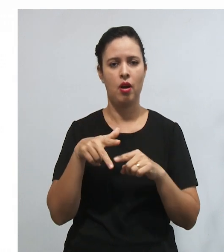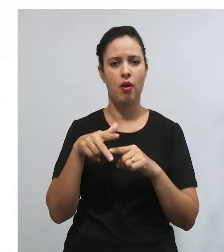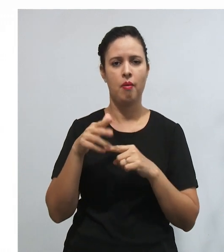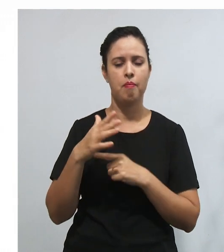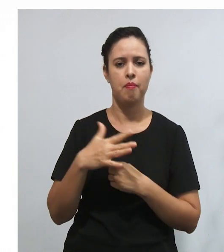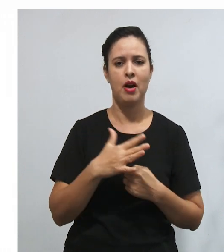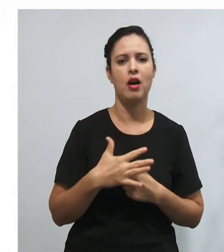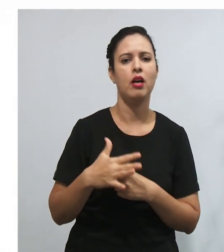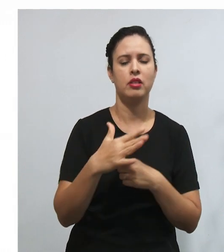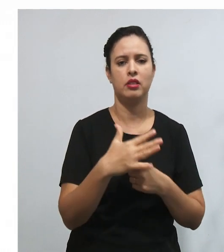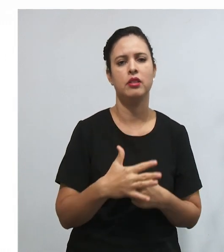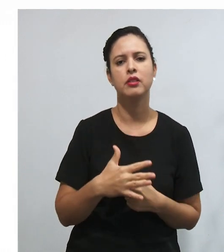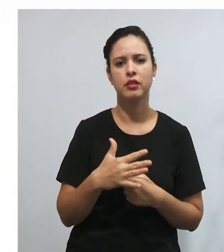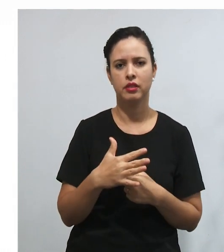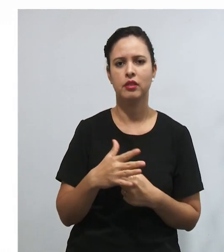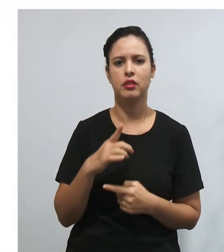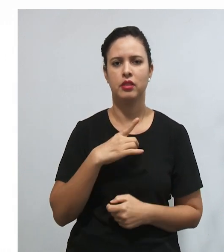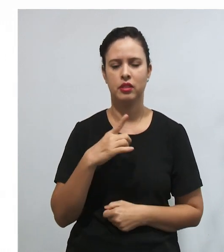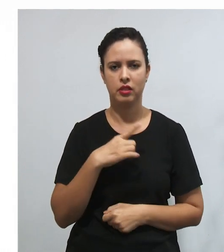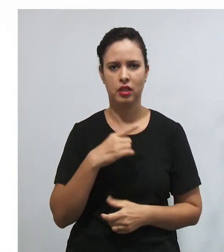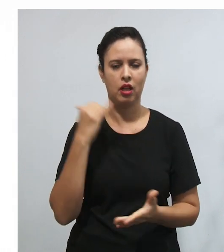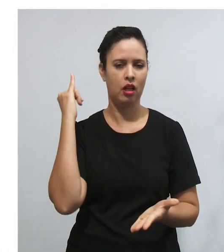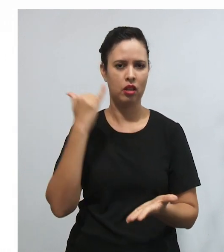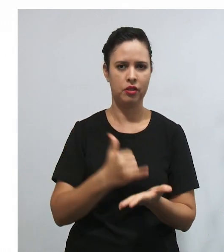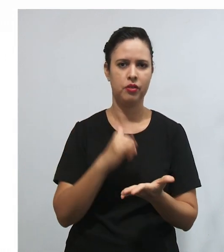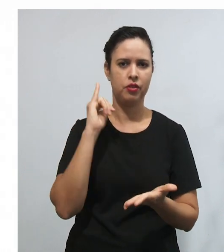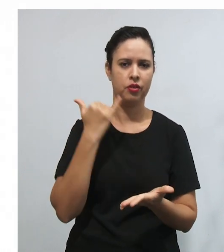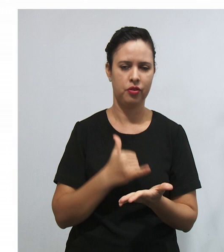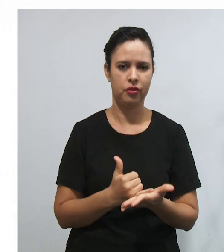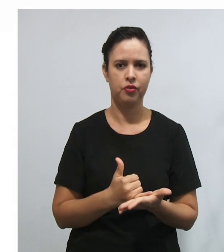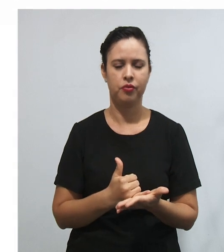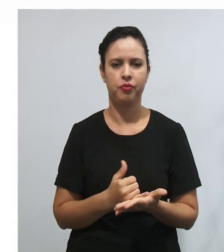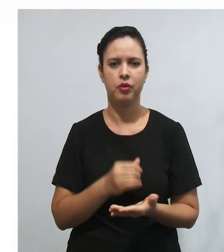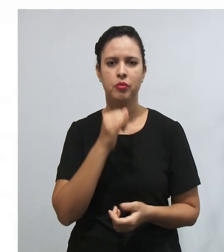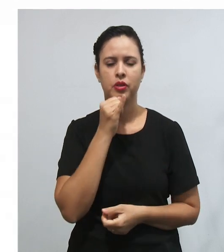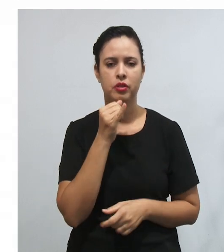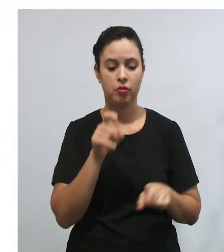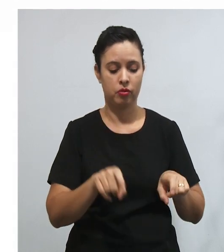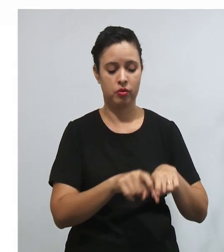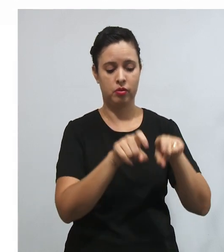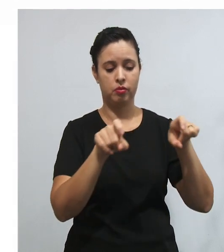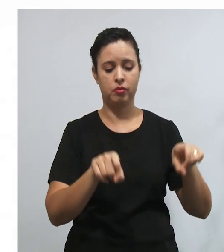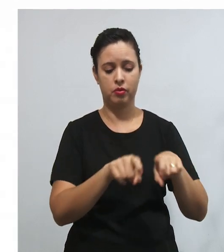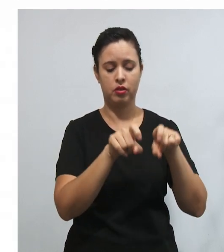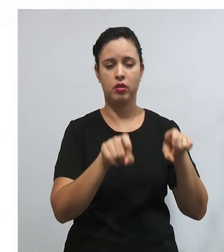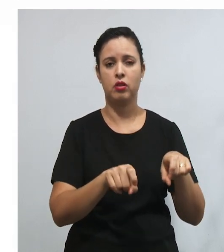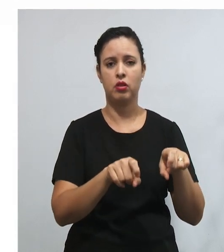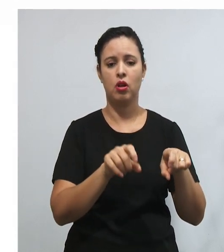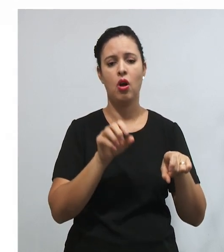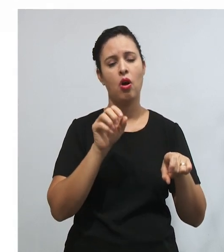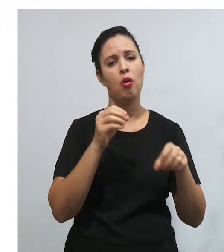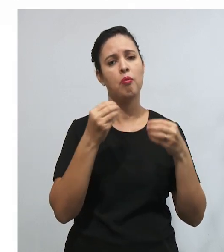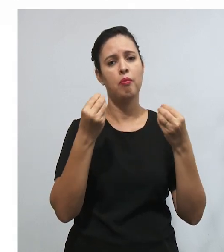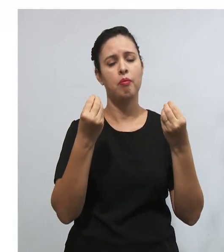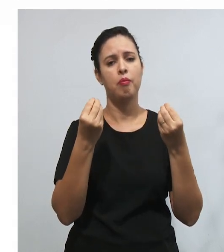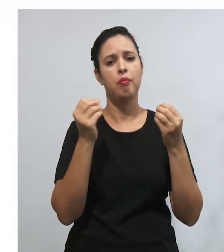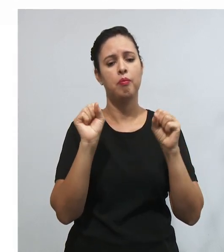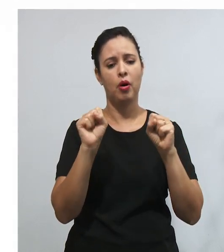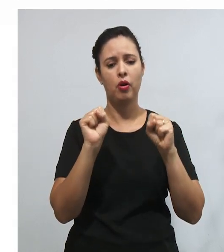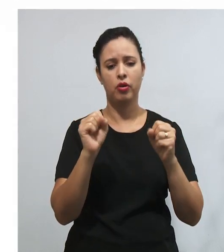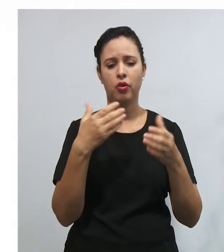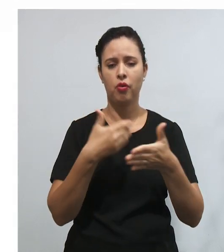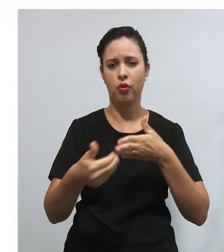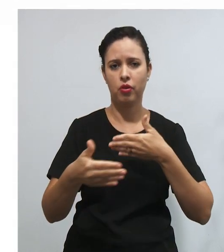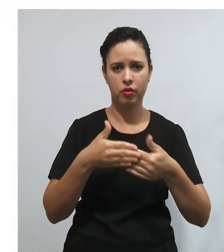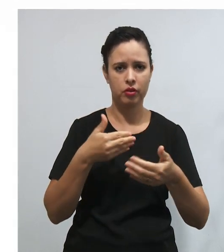estão sendo citadas aqui, tá? Então, a gente pode dizer que esse computador, imagine que pode ser qualquer um desses tipos de